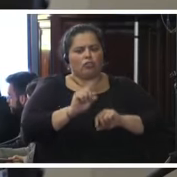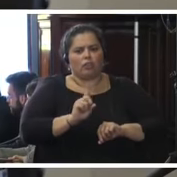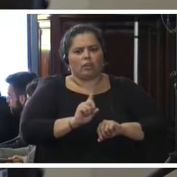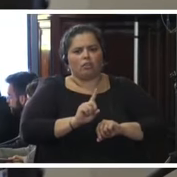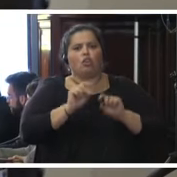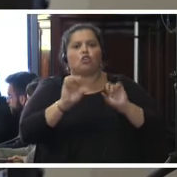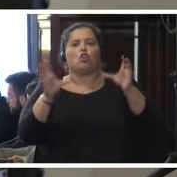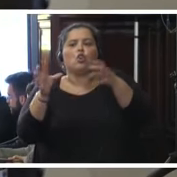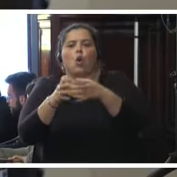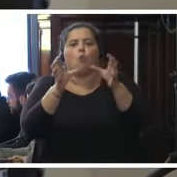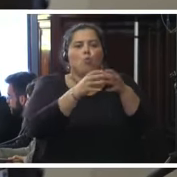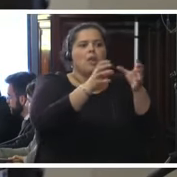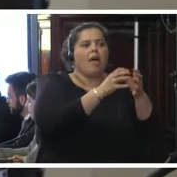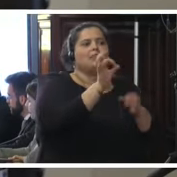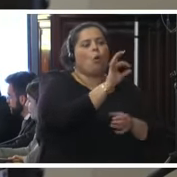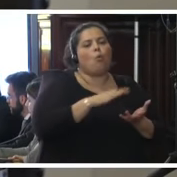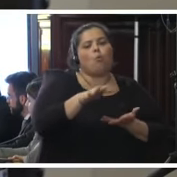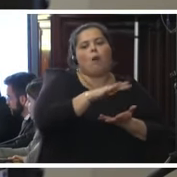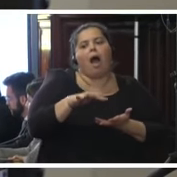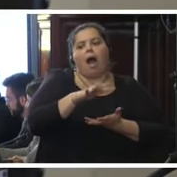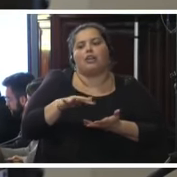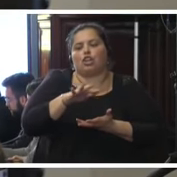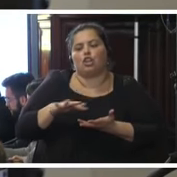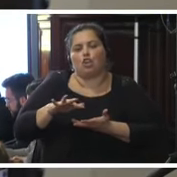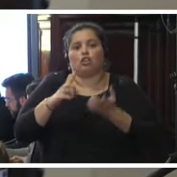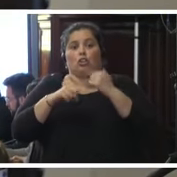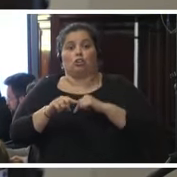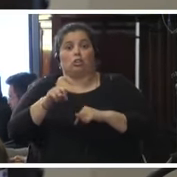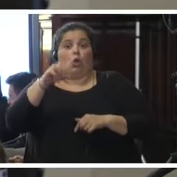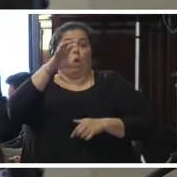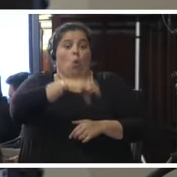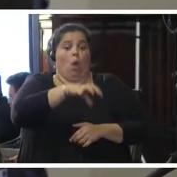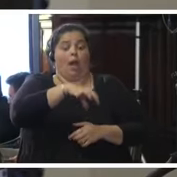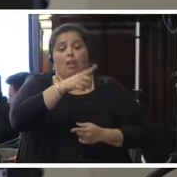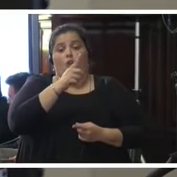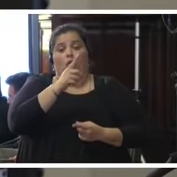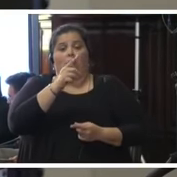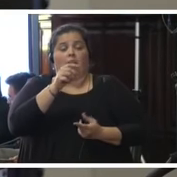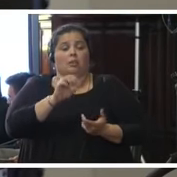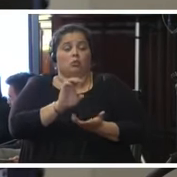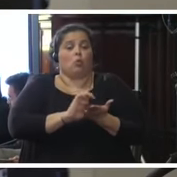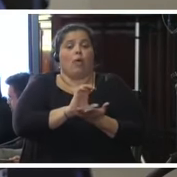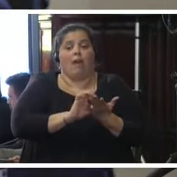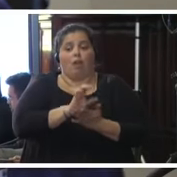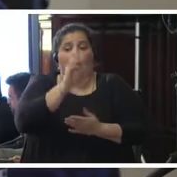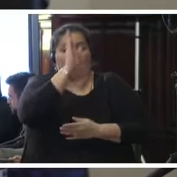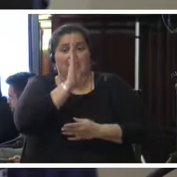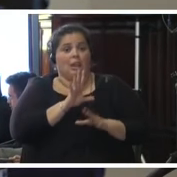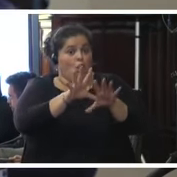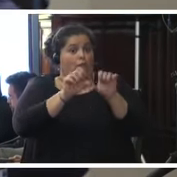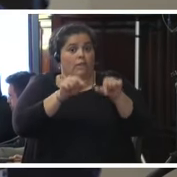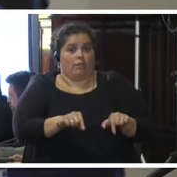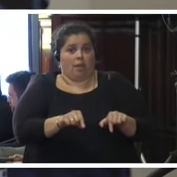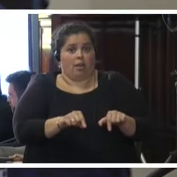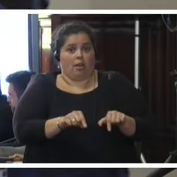bairros, são áreas onde cidadãos brasileiros moram. Mas, quando pensamos, isso é